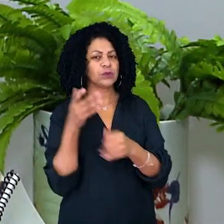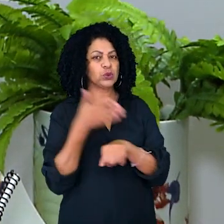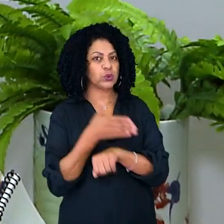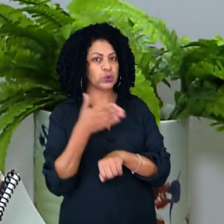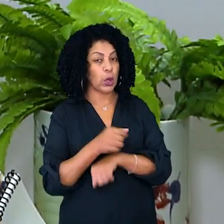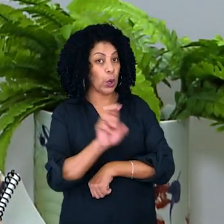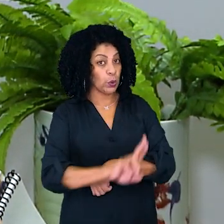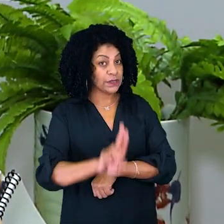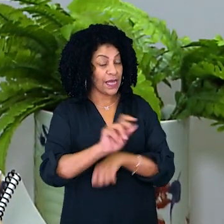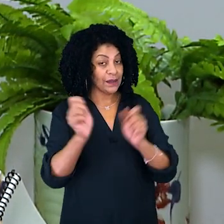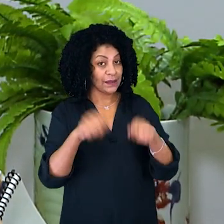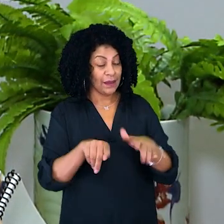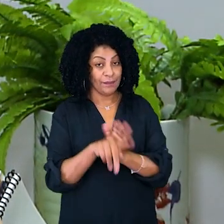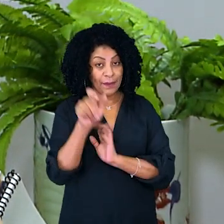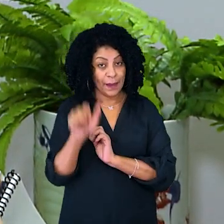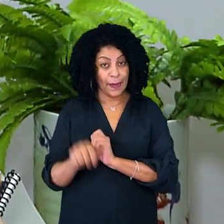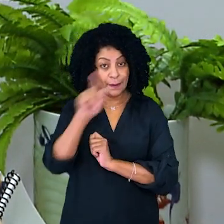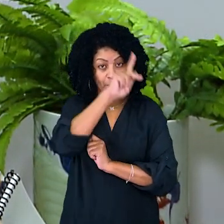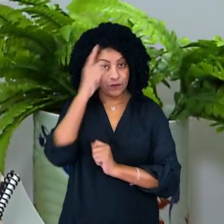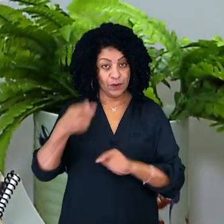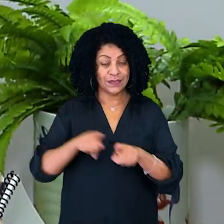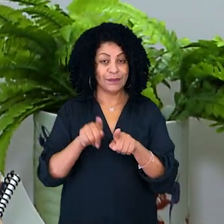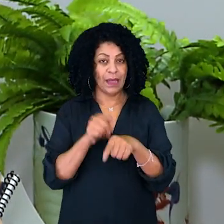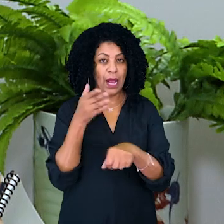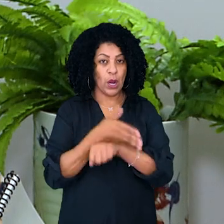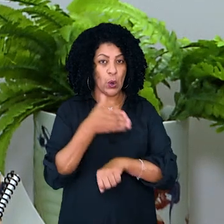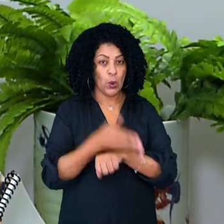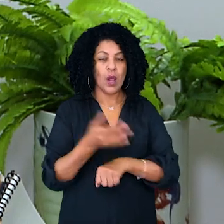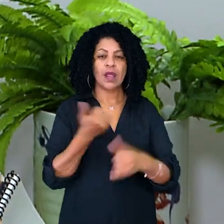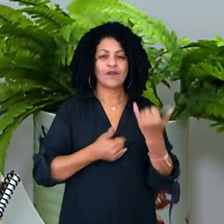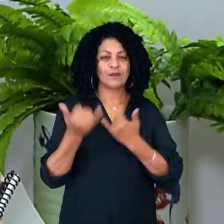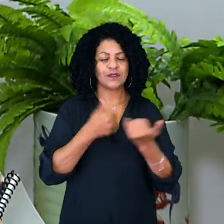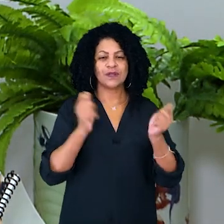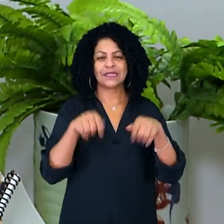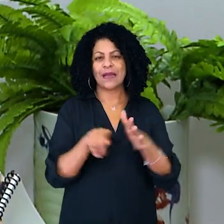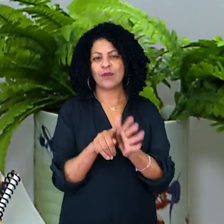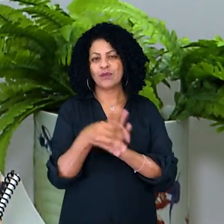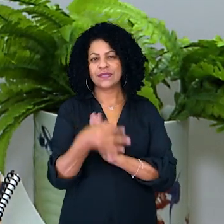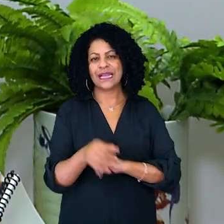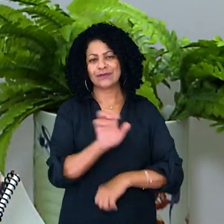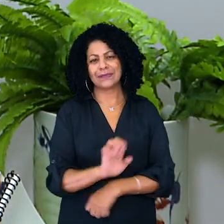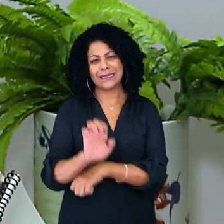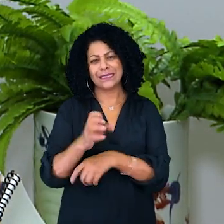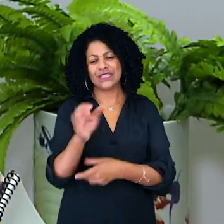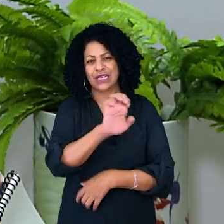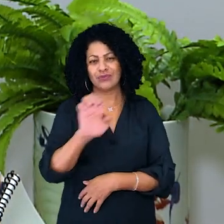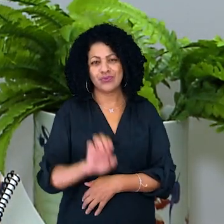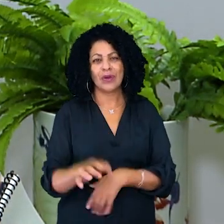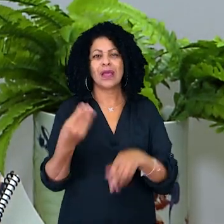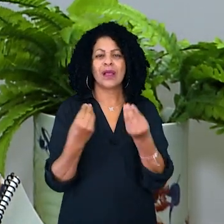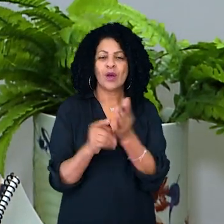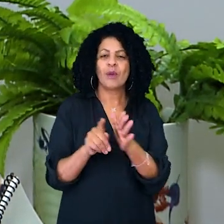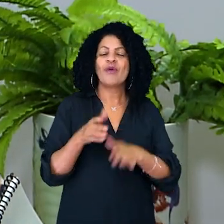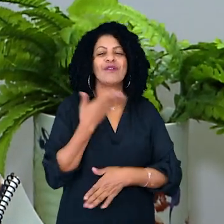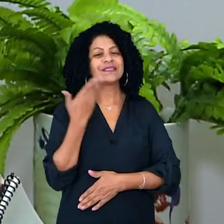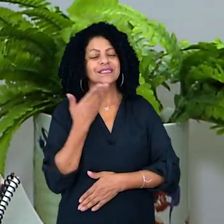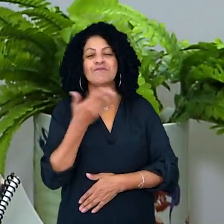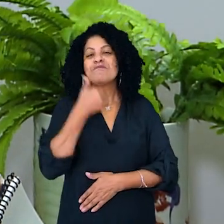uso e que as pessoas consigam acessar informações estatísticas com